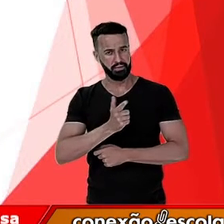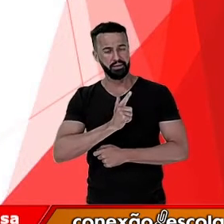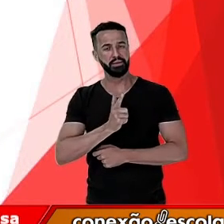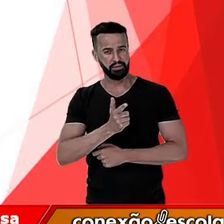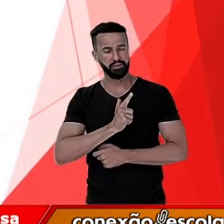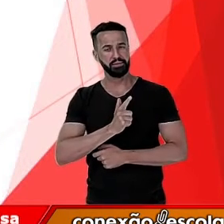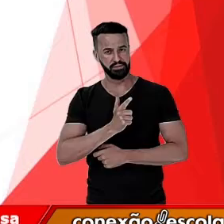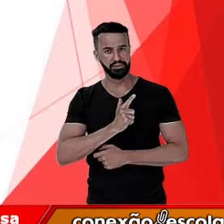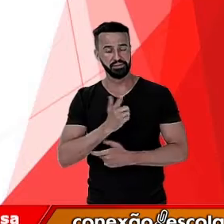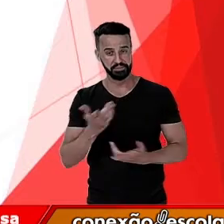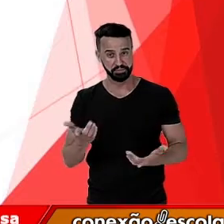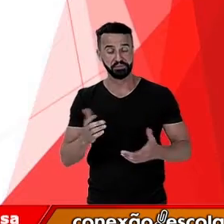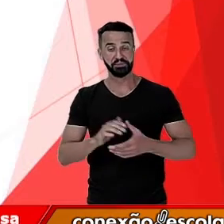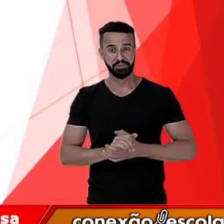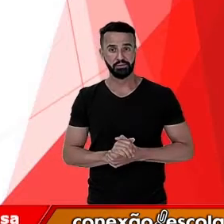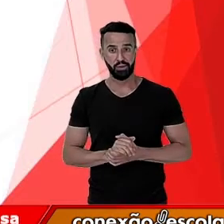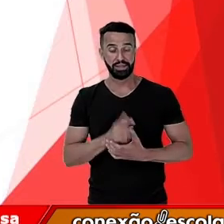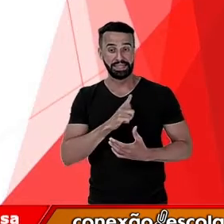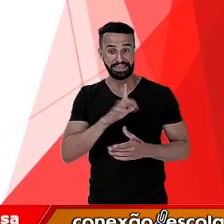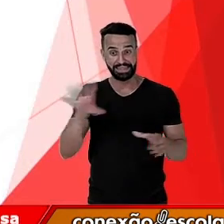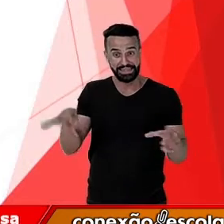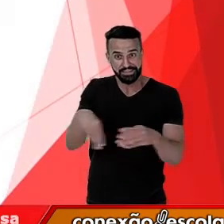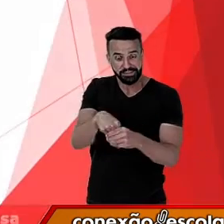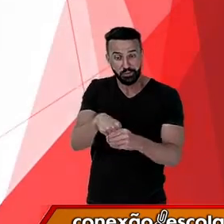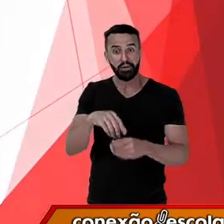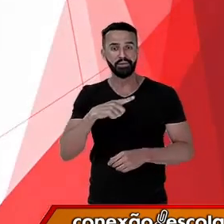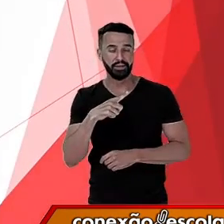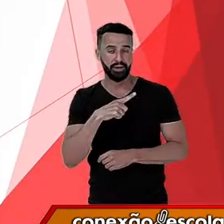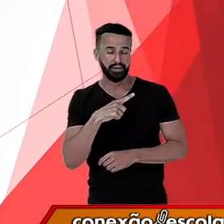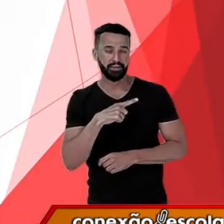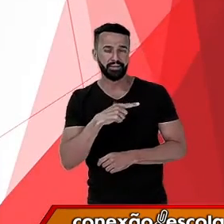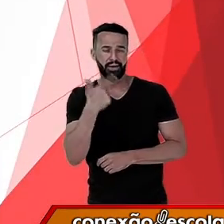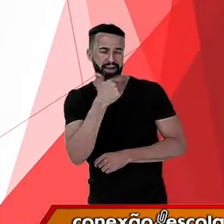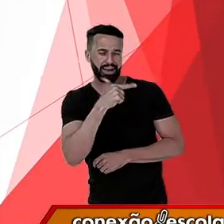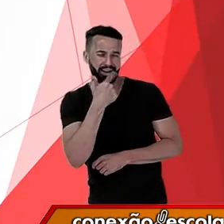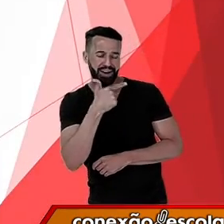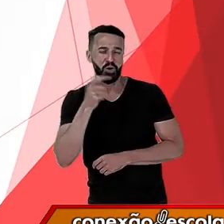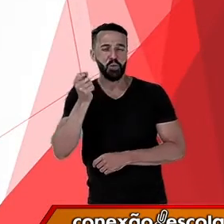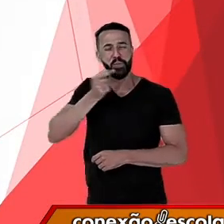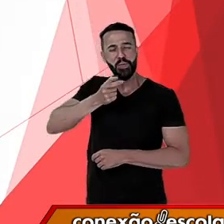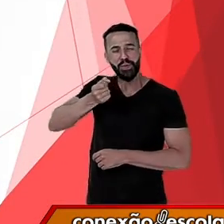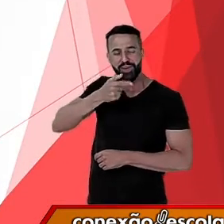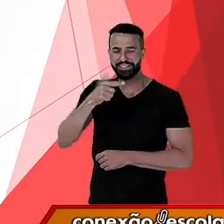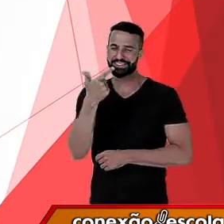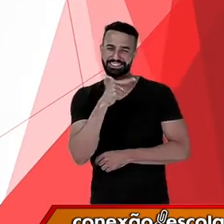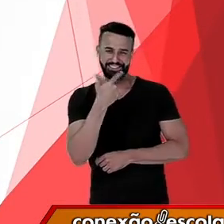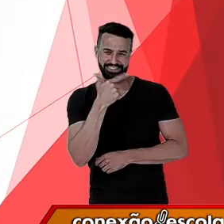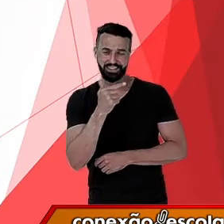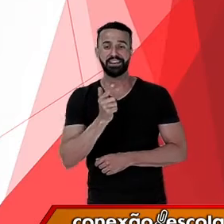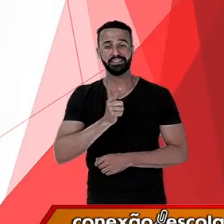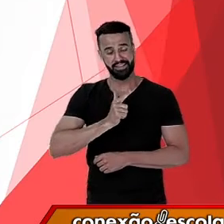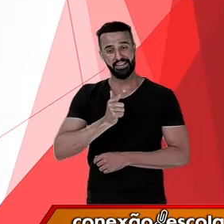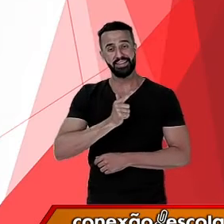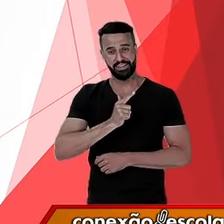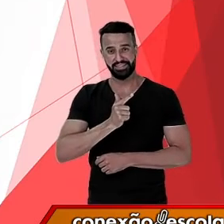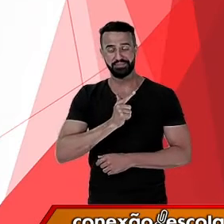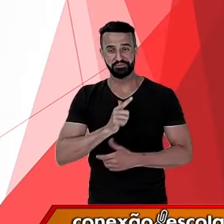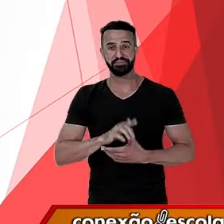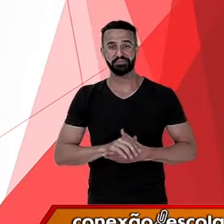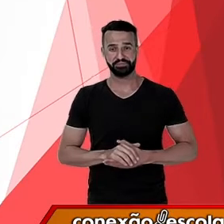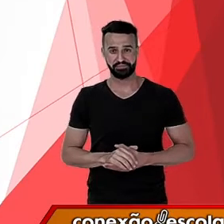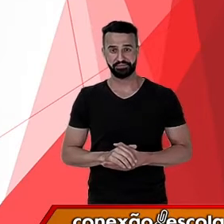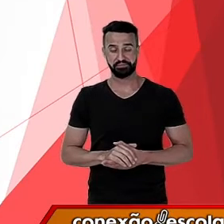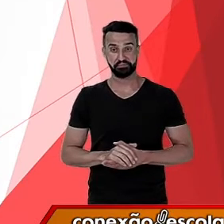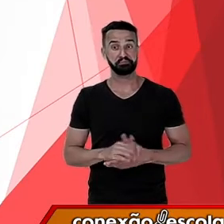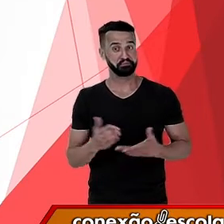Então, o humor é encontrado justamente aqui no final. Porque, geralmente,